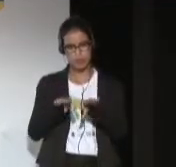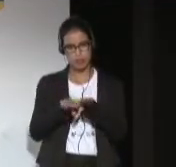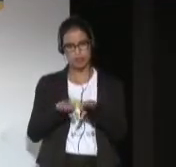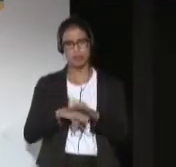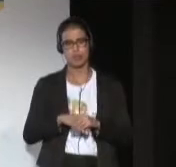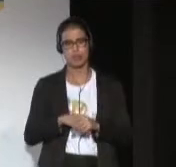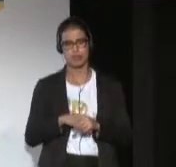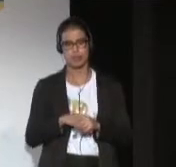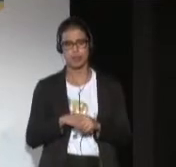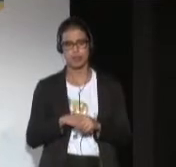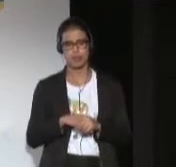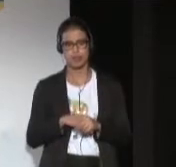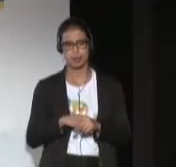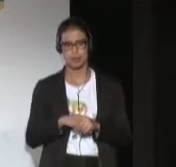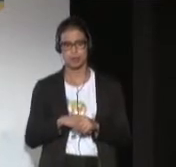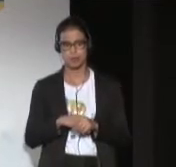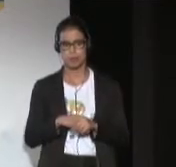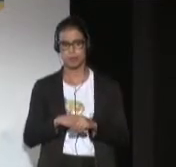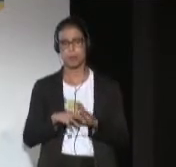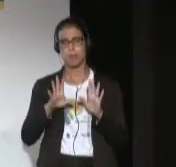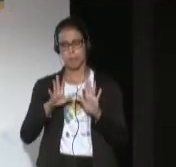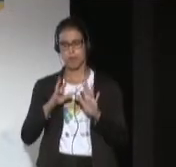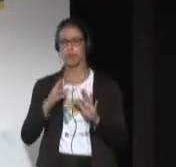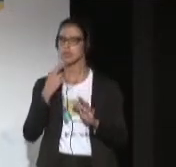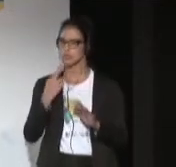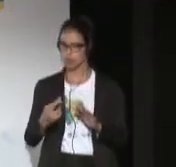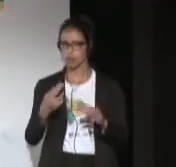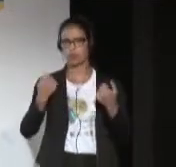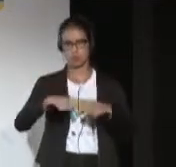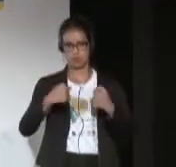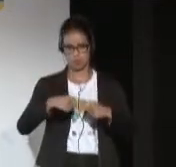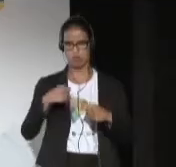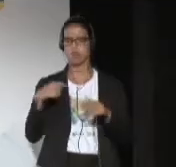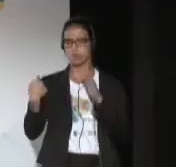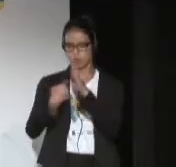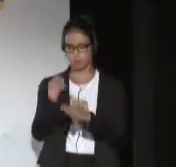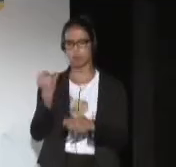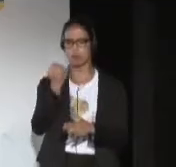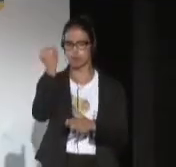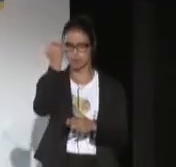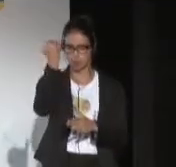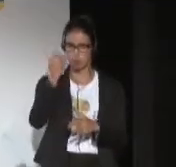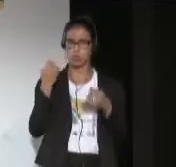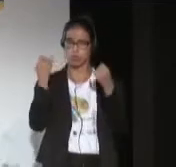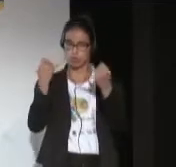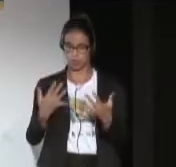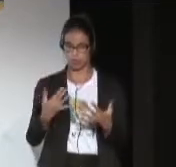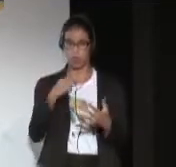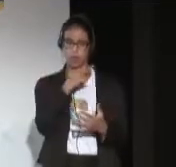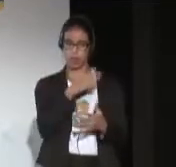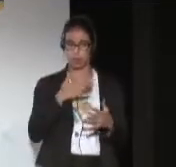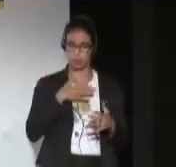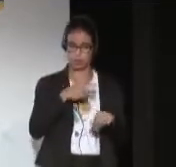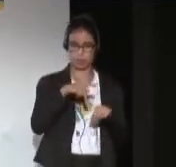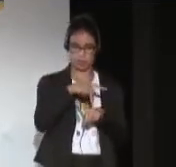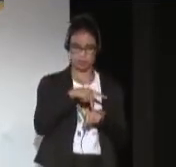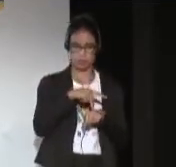Mas tem que ser respondida, porque é uma pergunta muito importante. Bom, eu vou explicar para vocês a situação de Singapura.